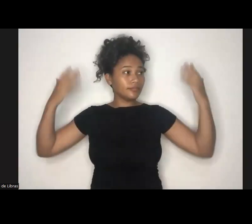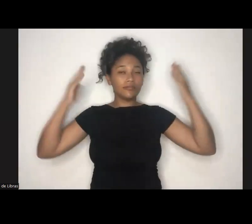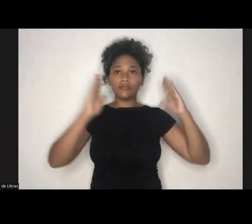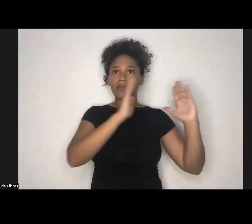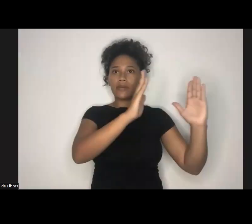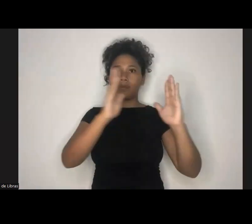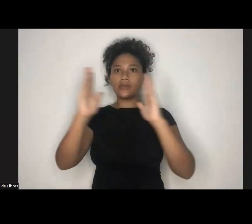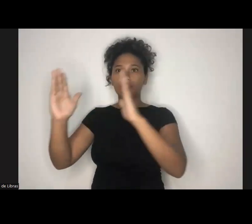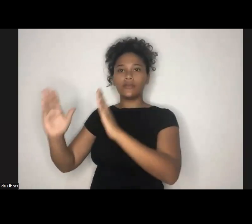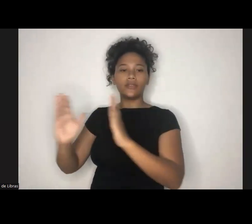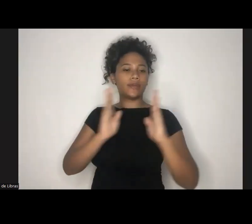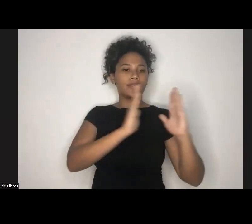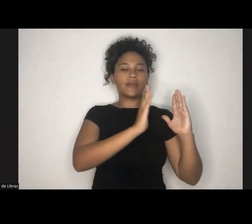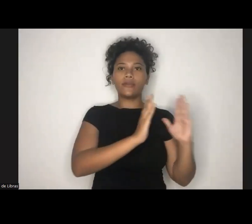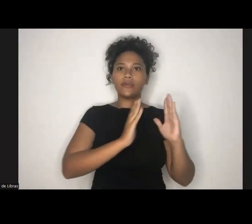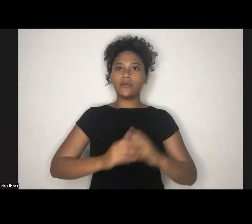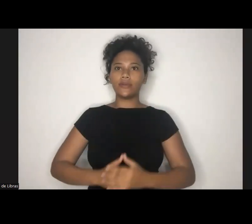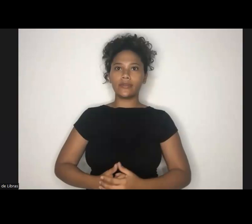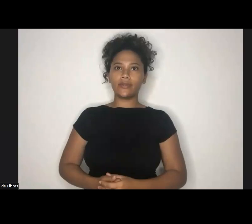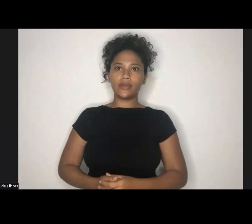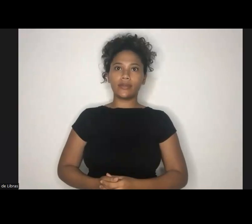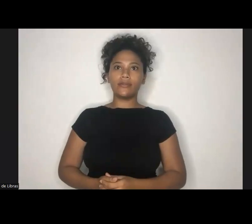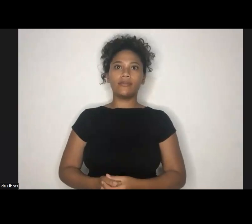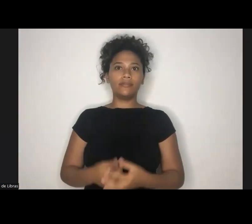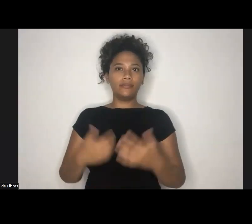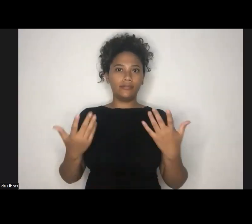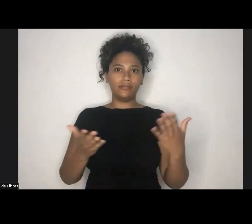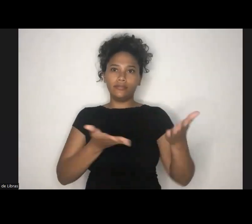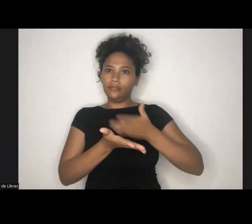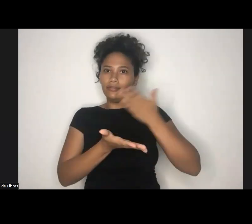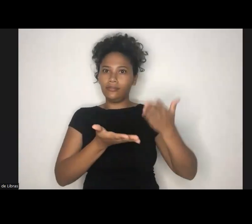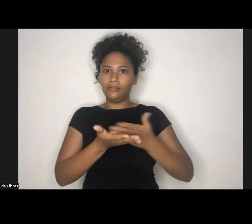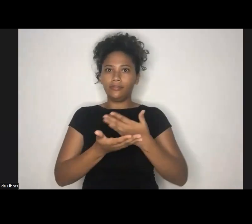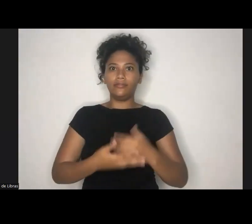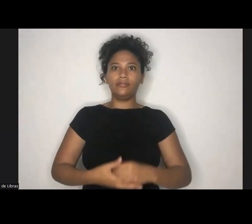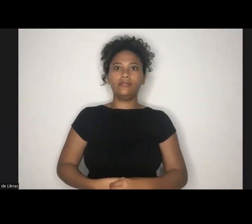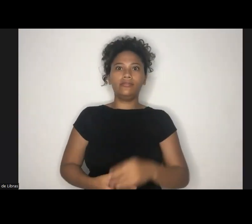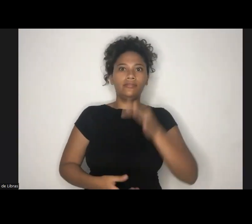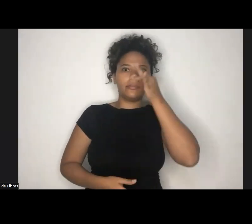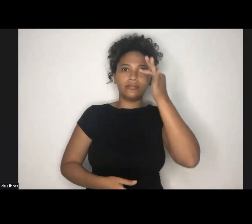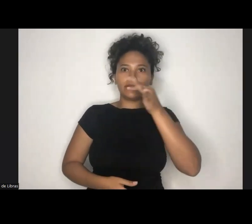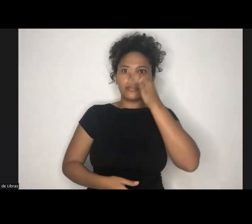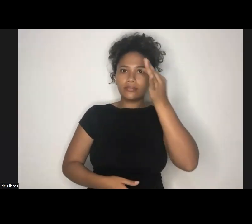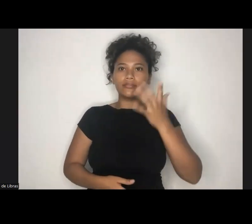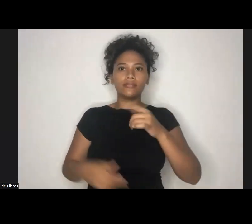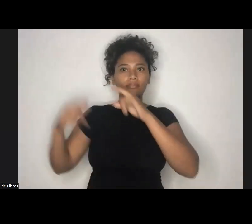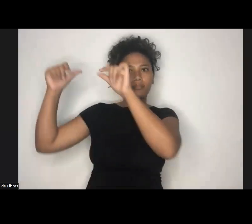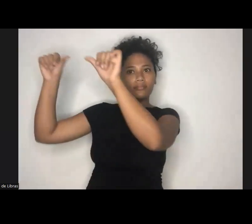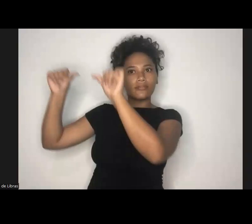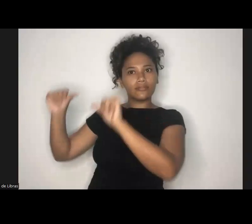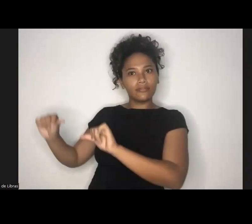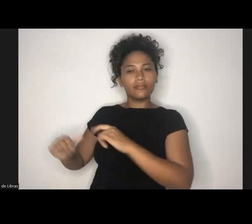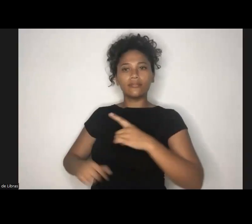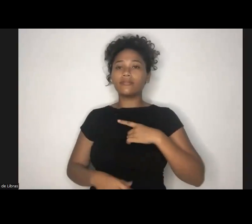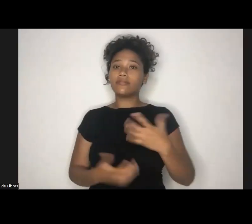estante branca também com alguns livros em plantas e um poster e